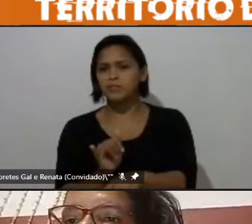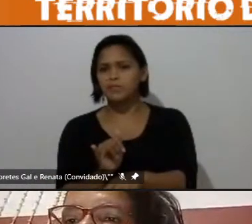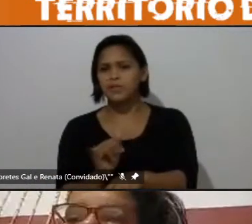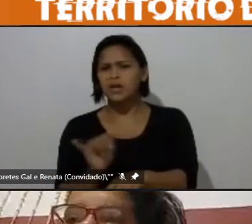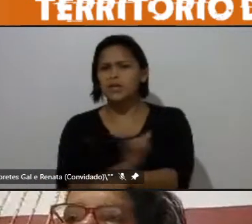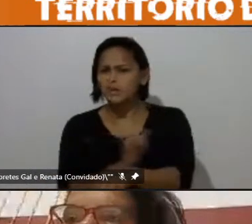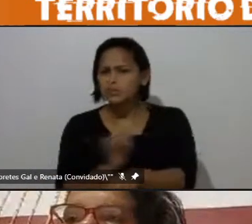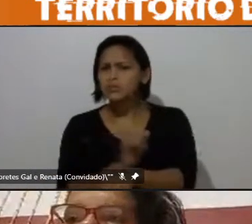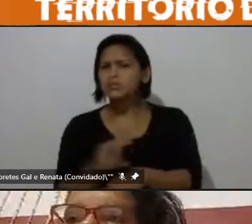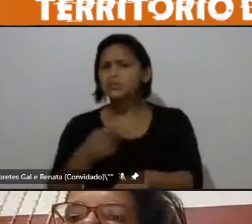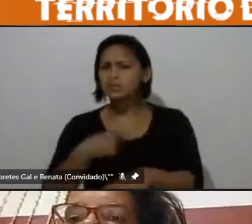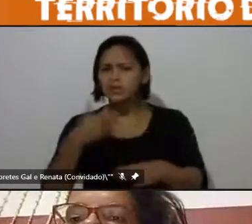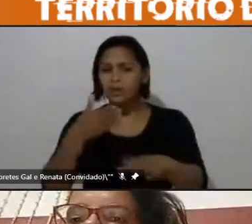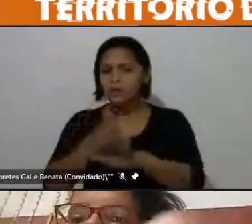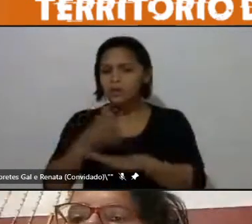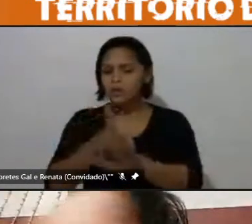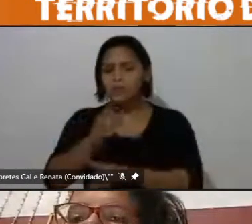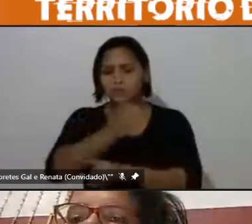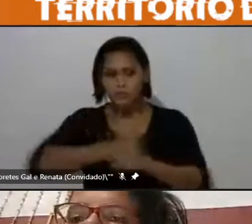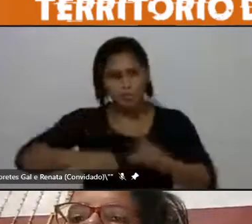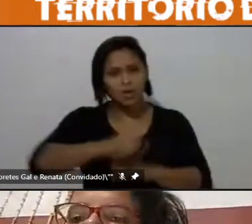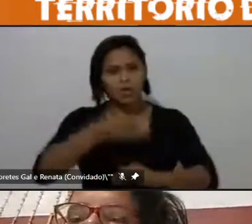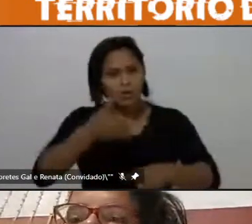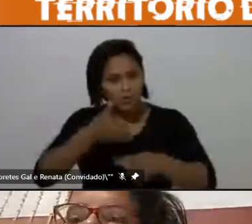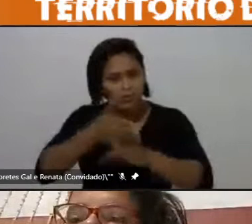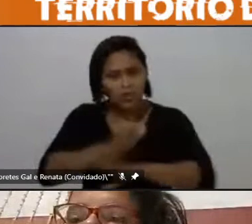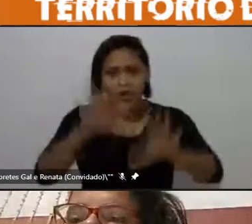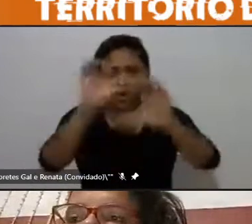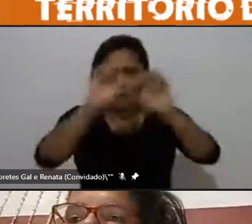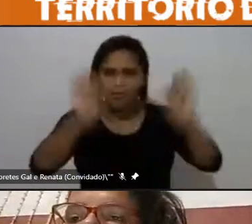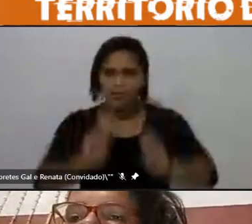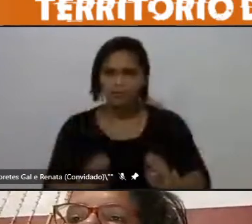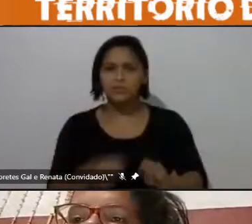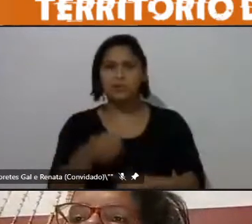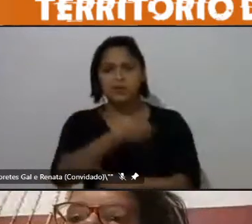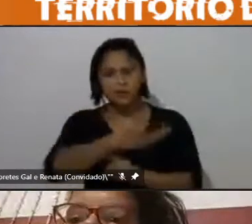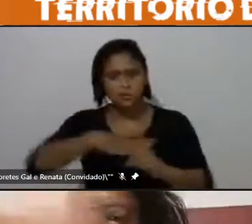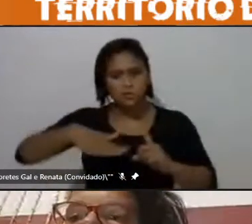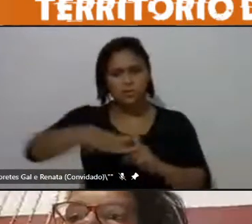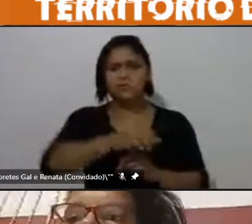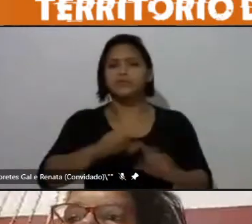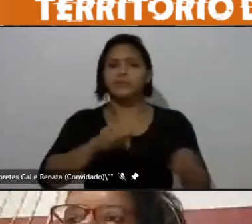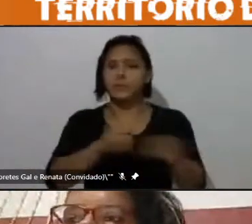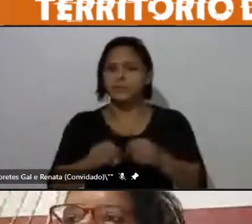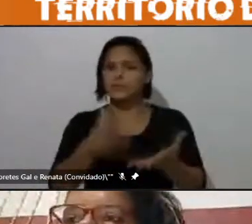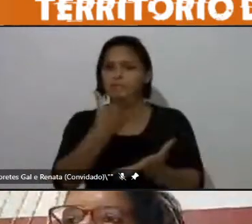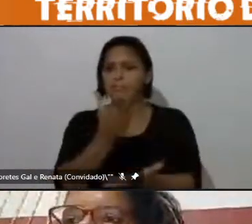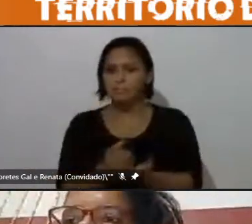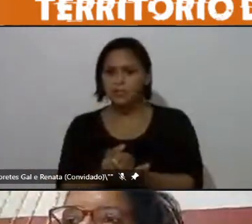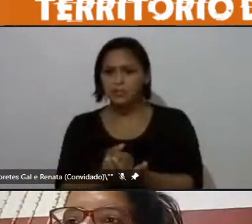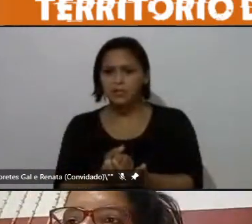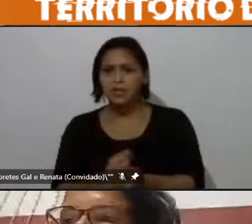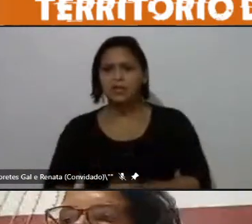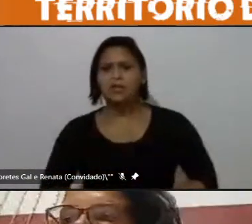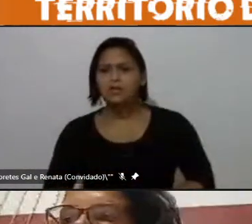de ter essa inserção social, ela está dentro da estrutura da sociabilidade brasileira, ela é aceita, né?